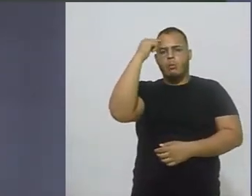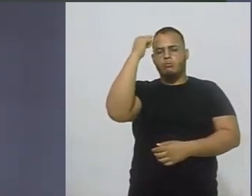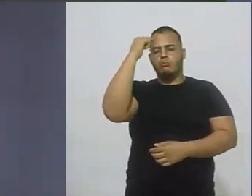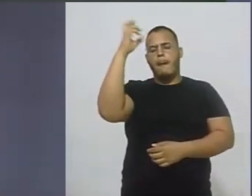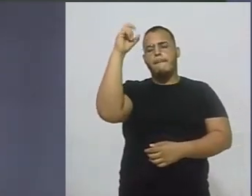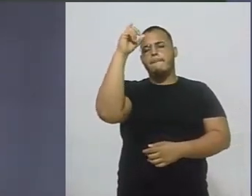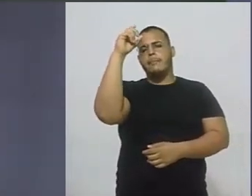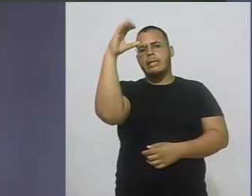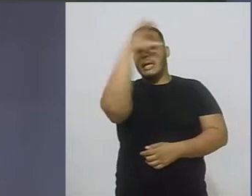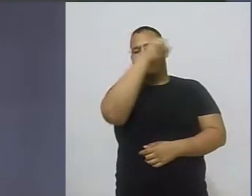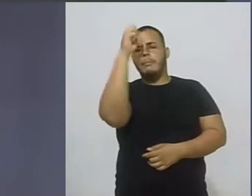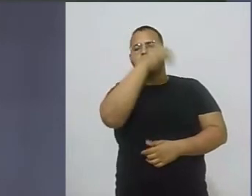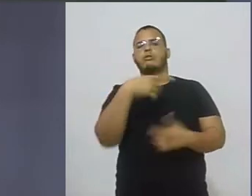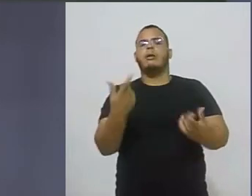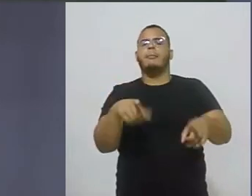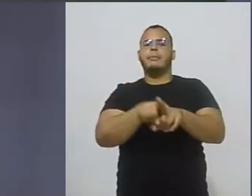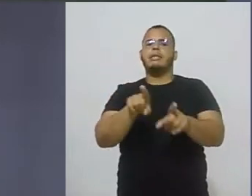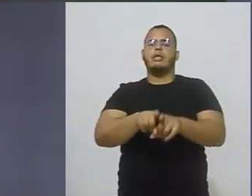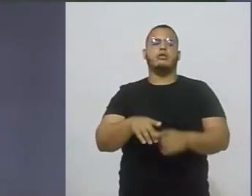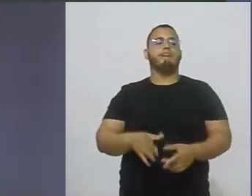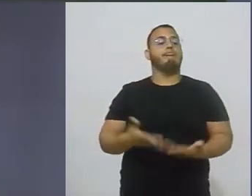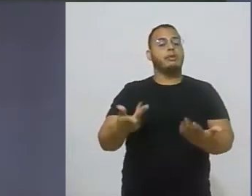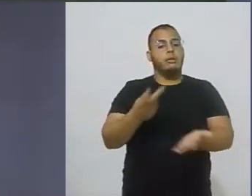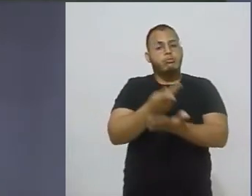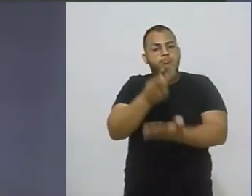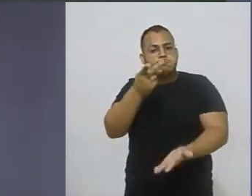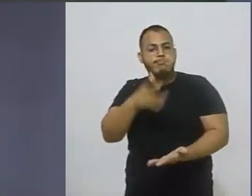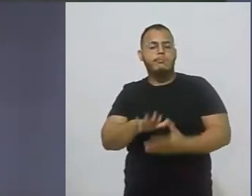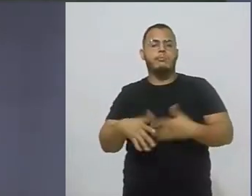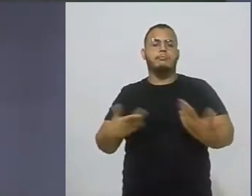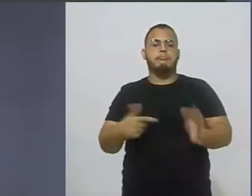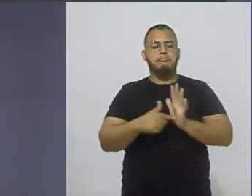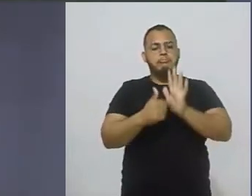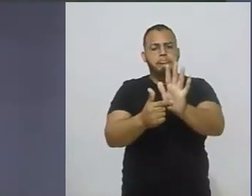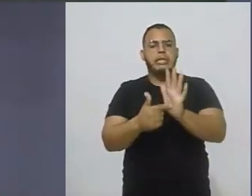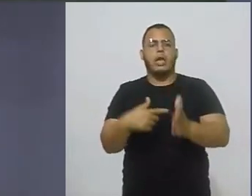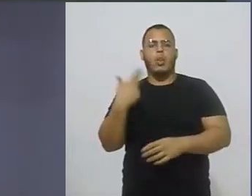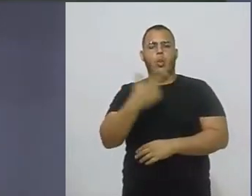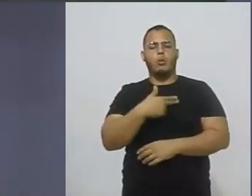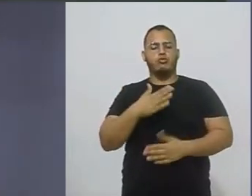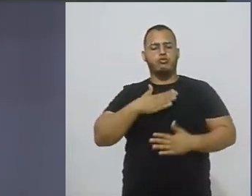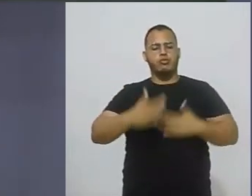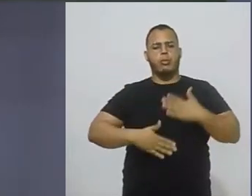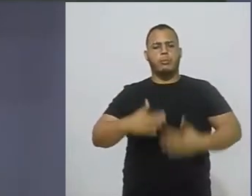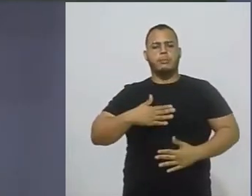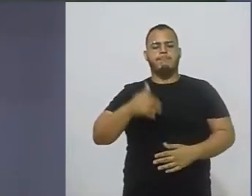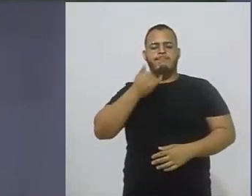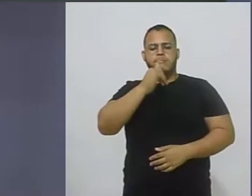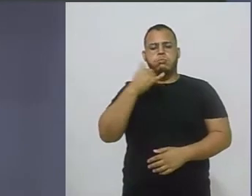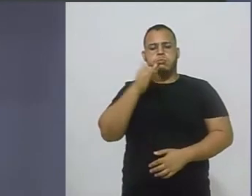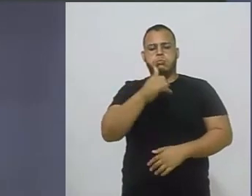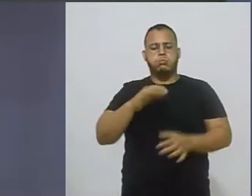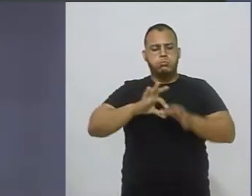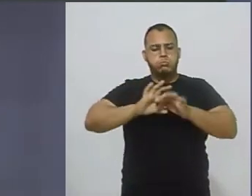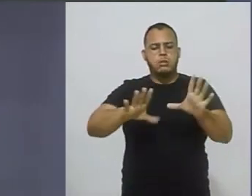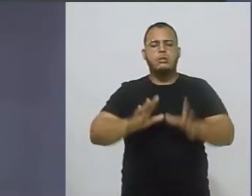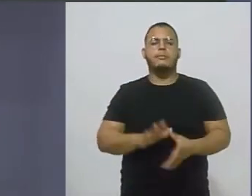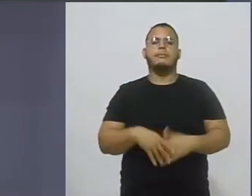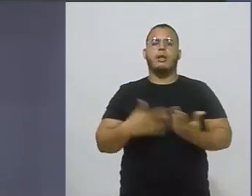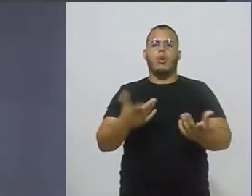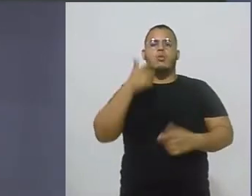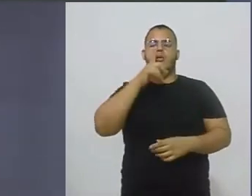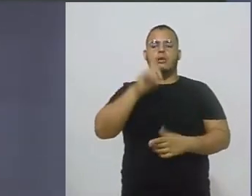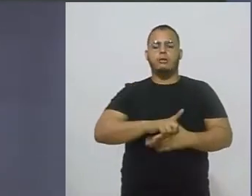fica bem acelerado. Então é justamente um sinal de que o nosso corpo aí liberou adrenalina e noradrenalina para a gente